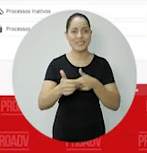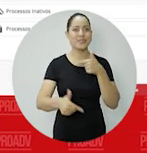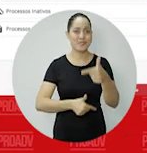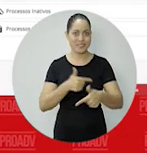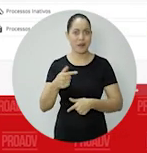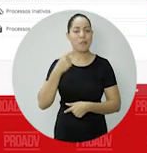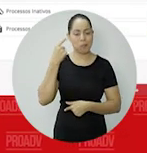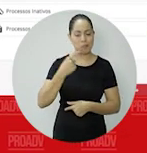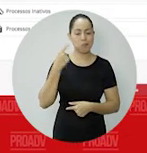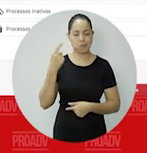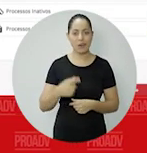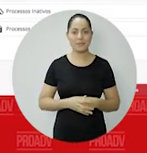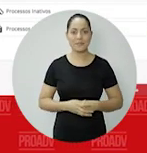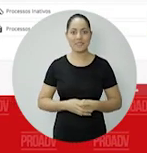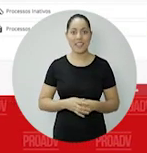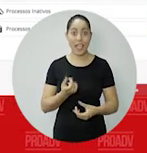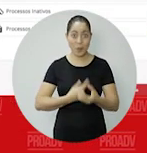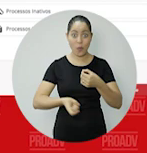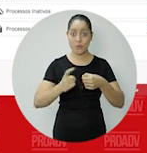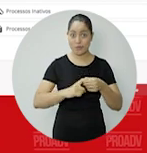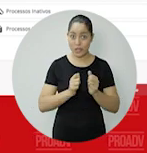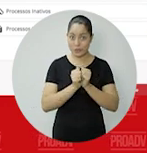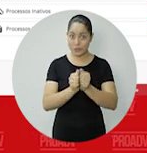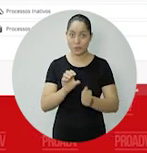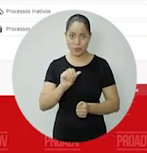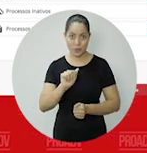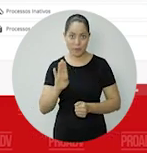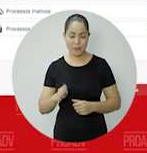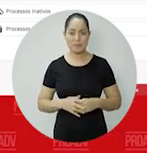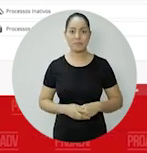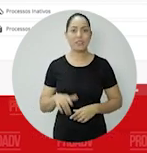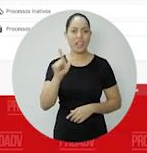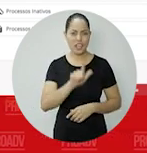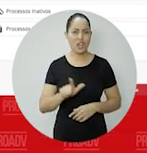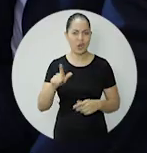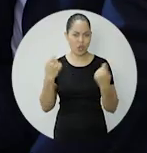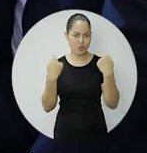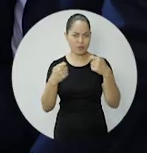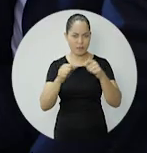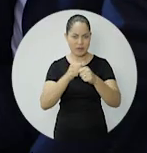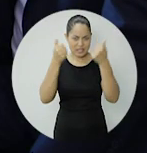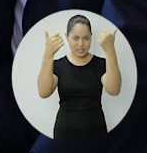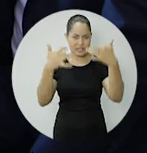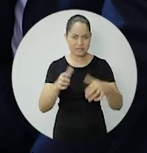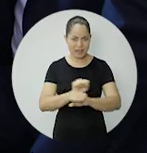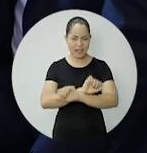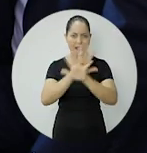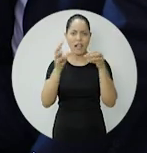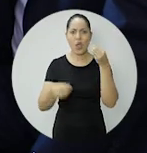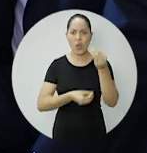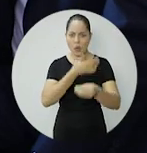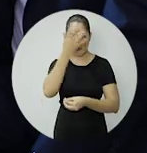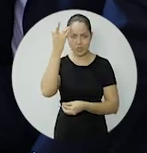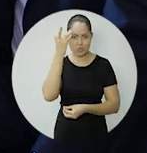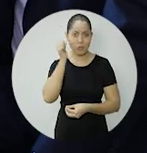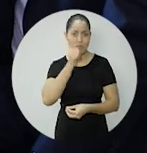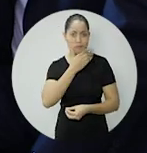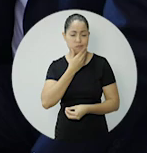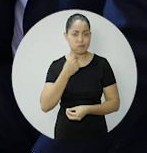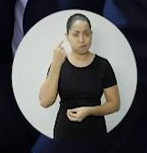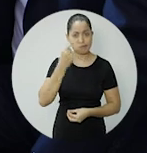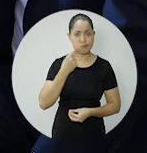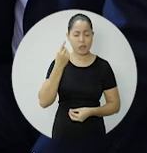no começo da carreira. É mais um convênio promovido pelo sistema OAB. E é claro que nós também precisamos explicar para